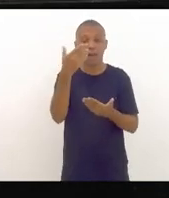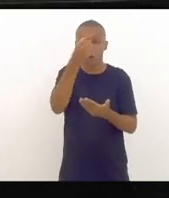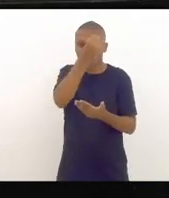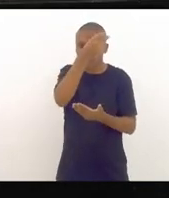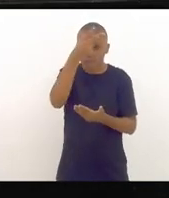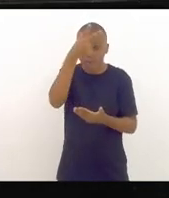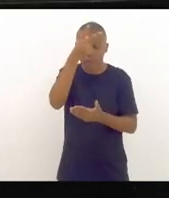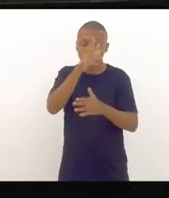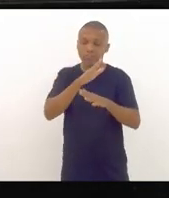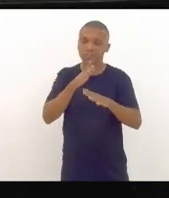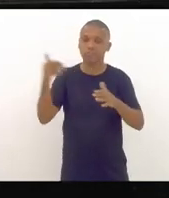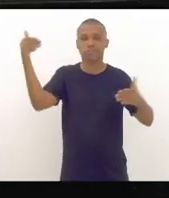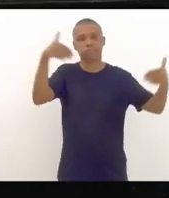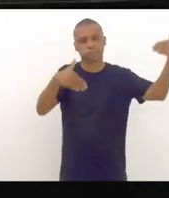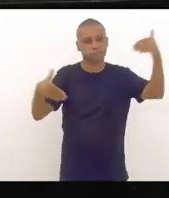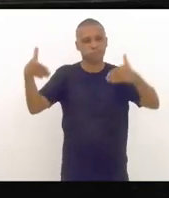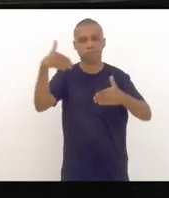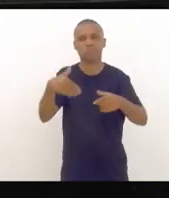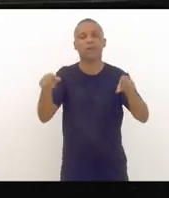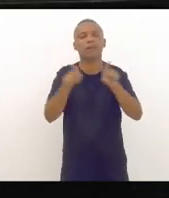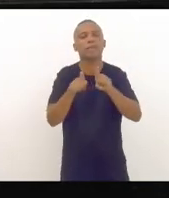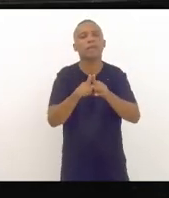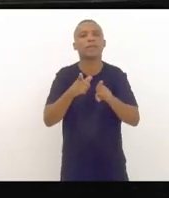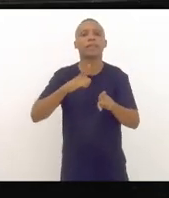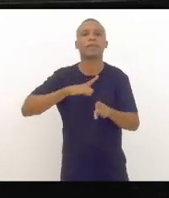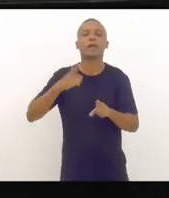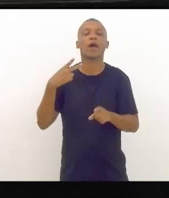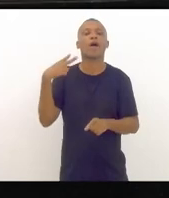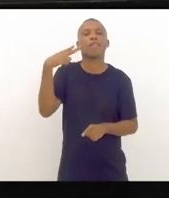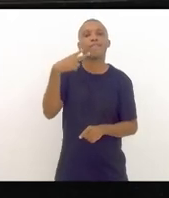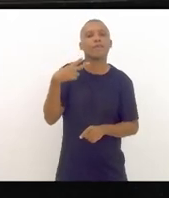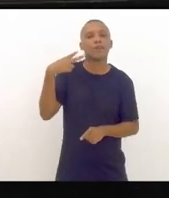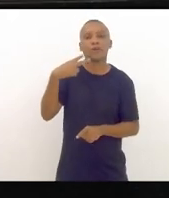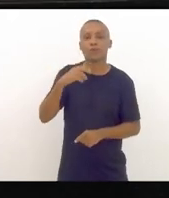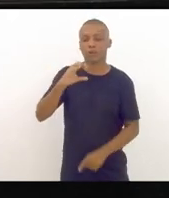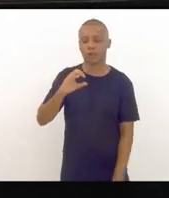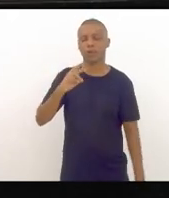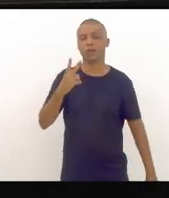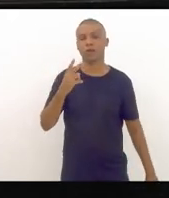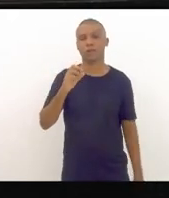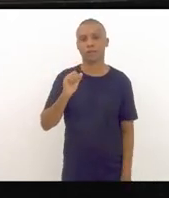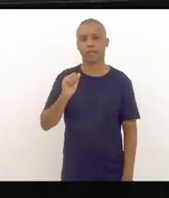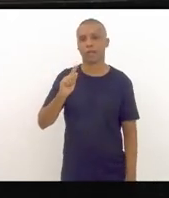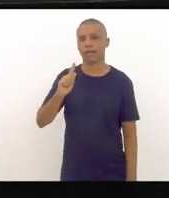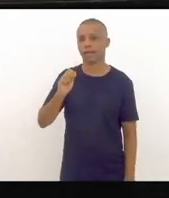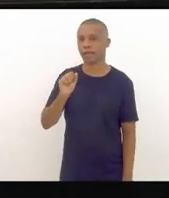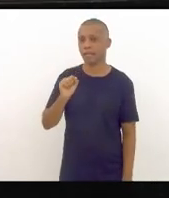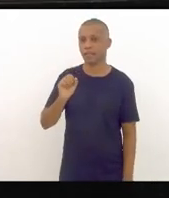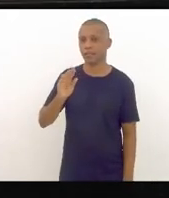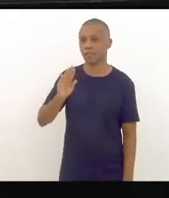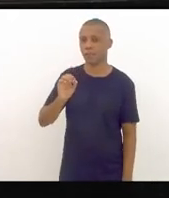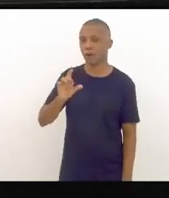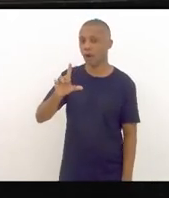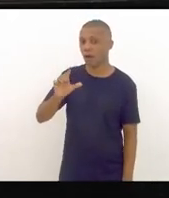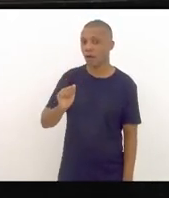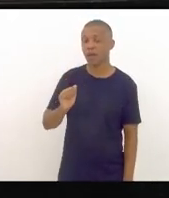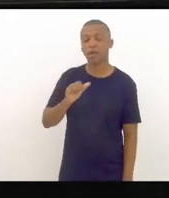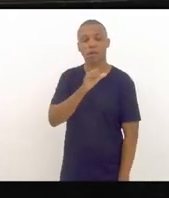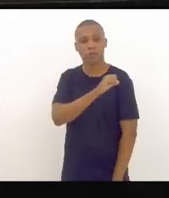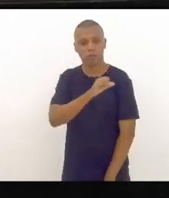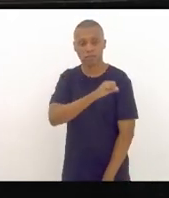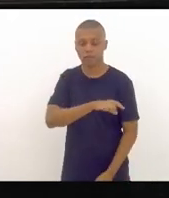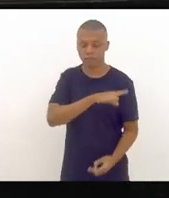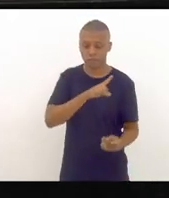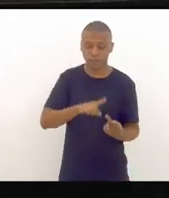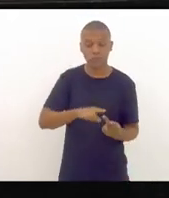também. Temos aqui o vereador Chagas Bola, do Rio de Janeiro, Júnior